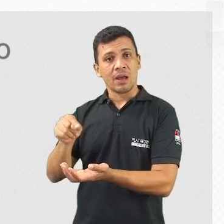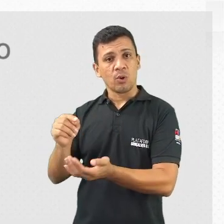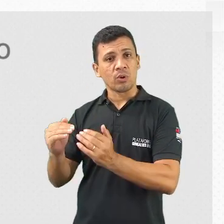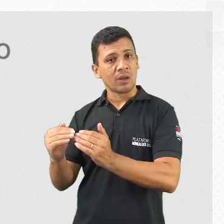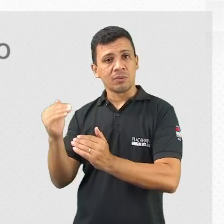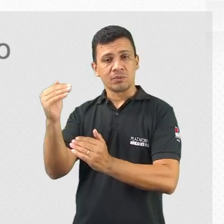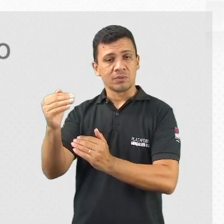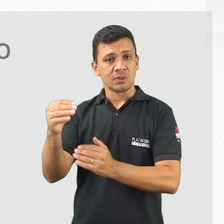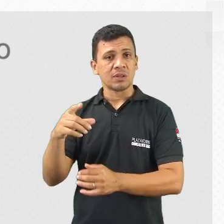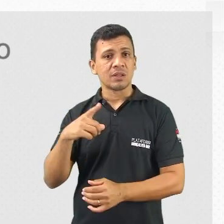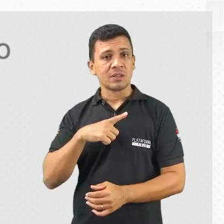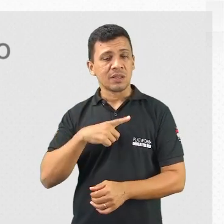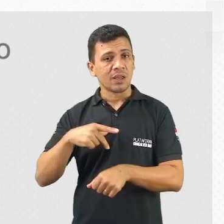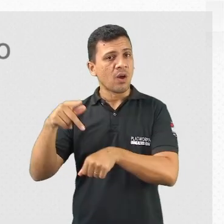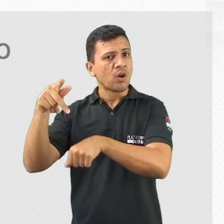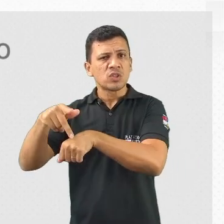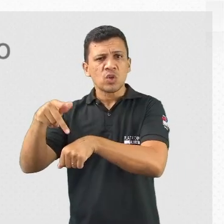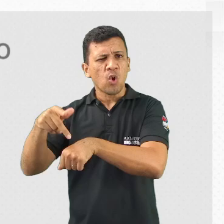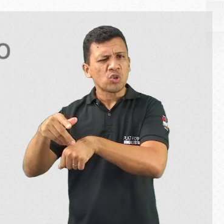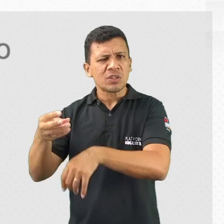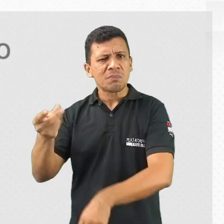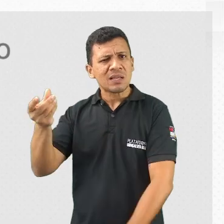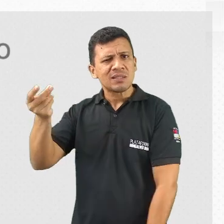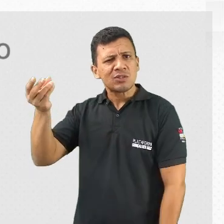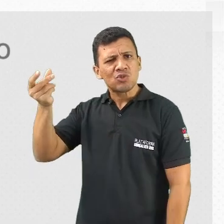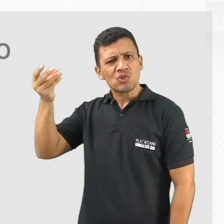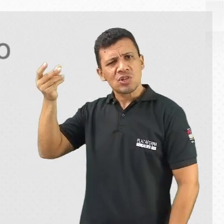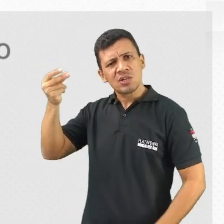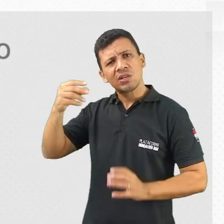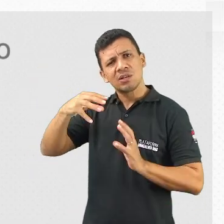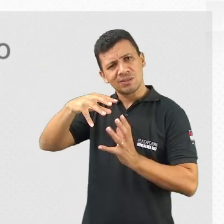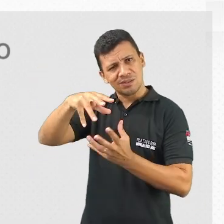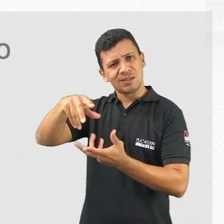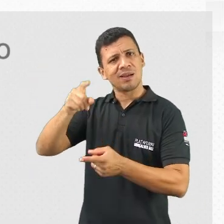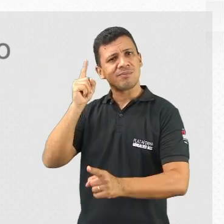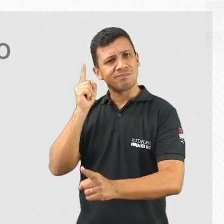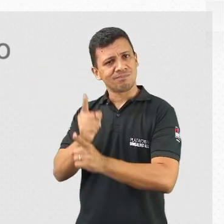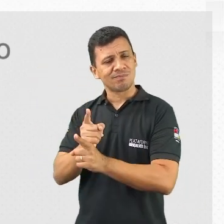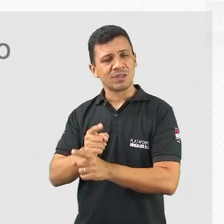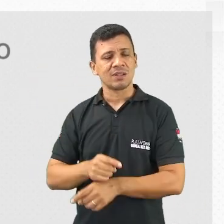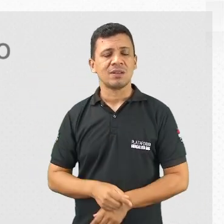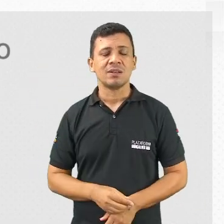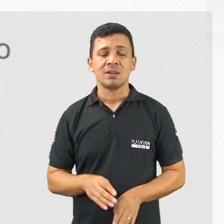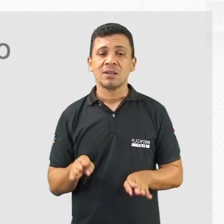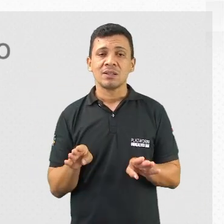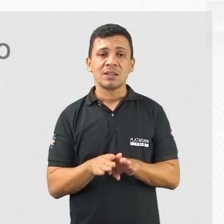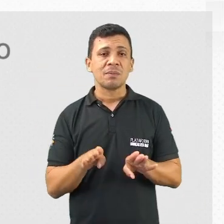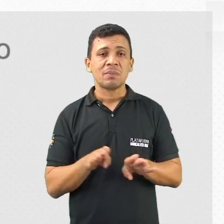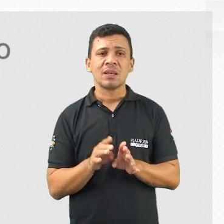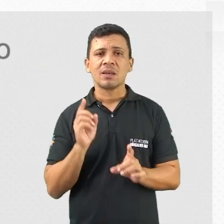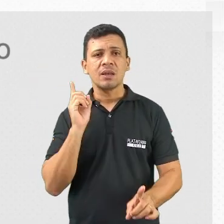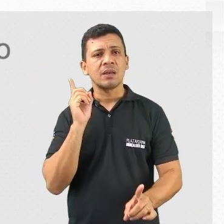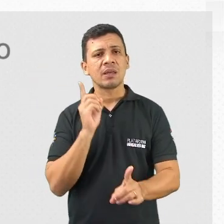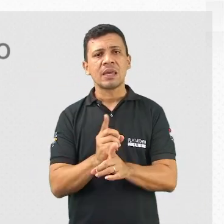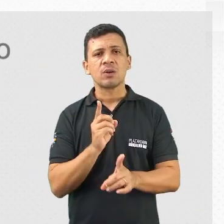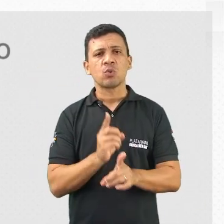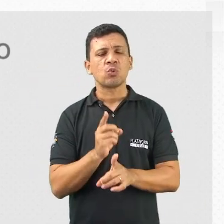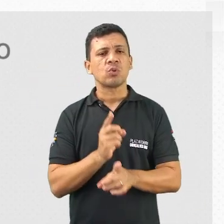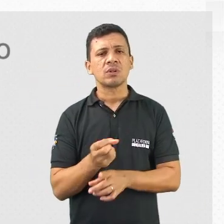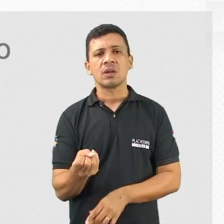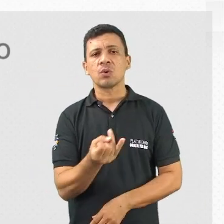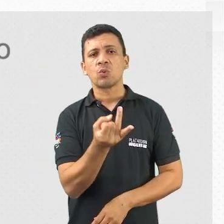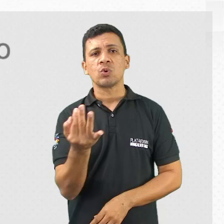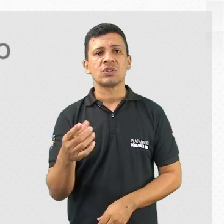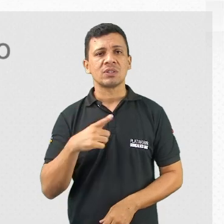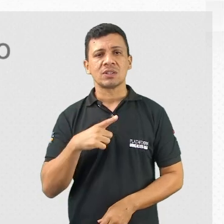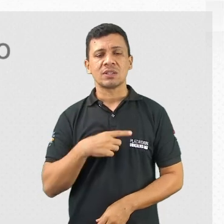Ela possui as rochas mais antigas da Terra já encontradas. Nela, a gente encontra em grande quantidade silício